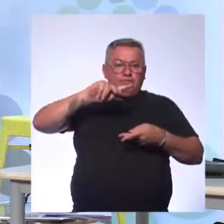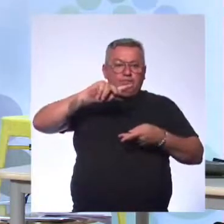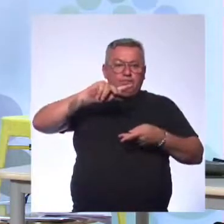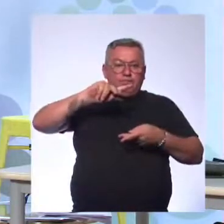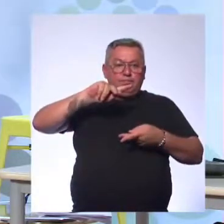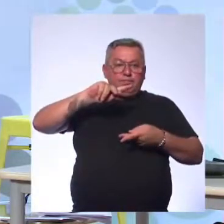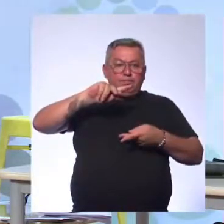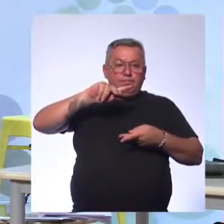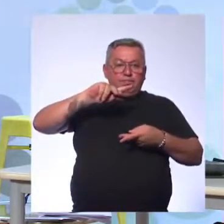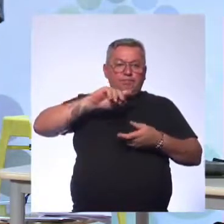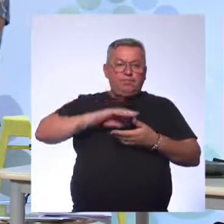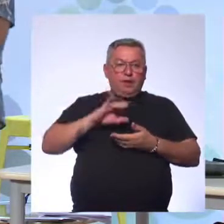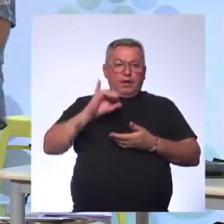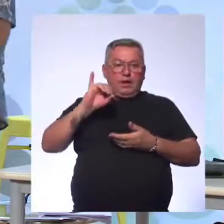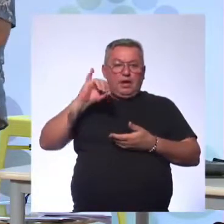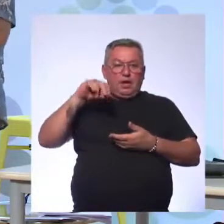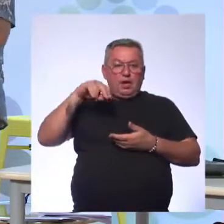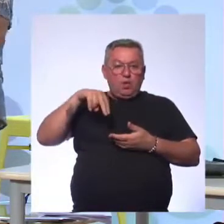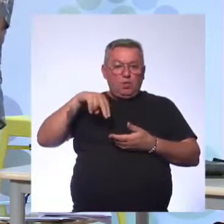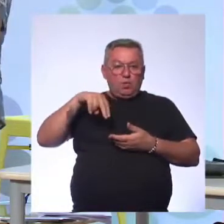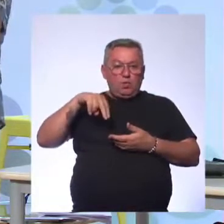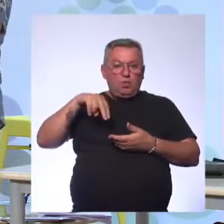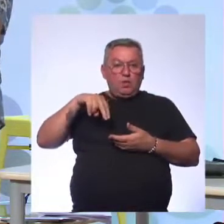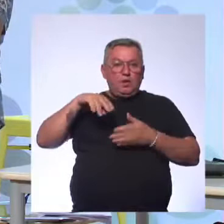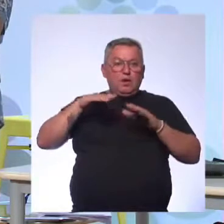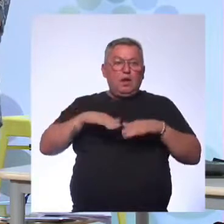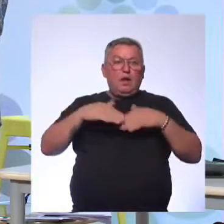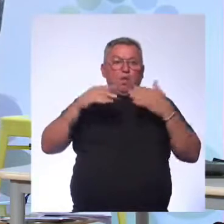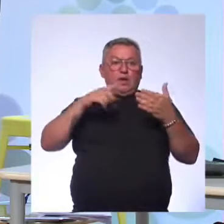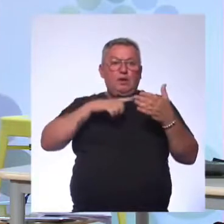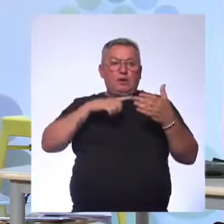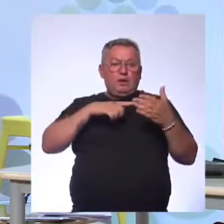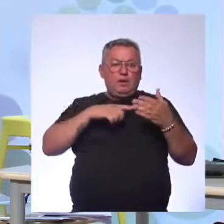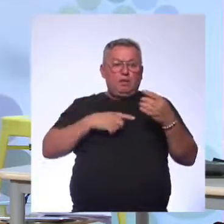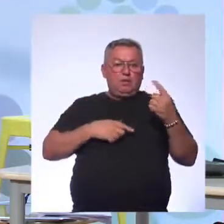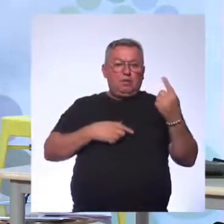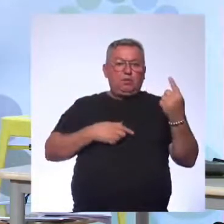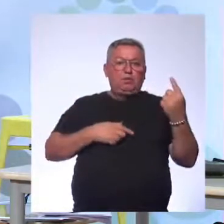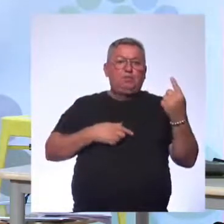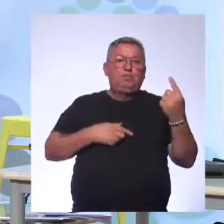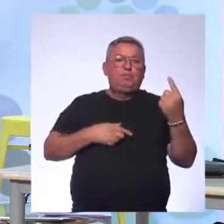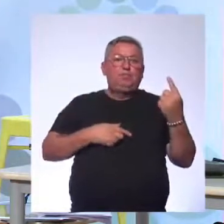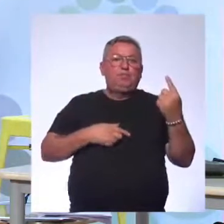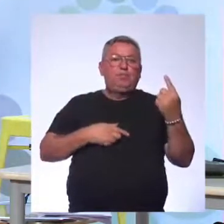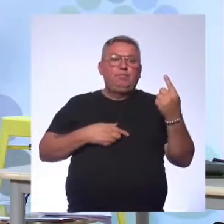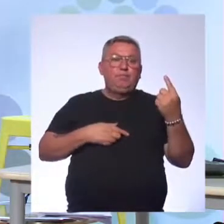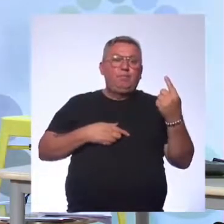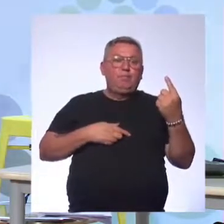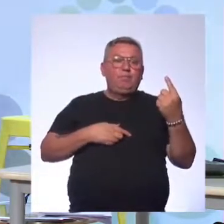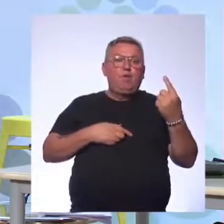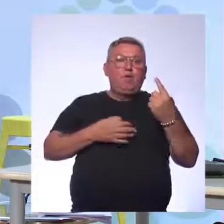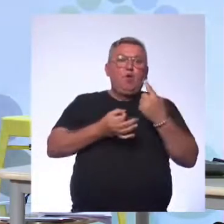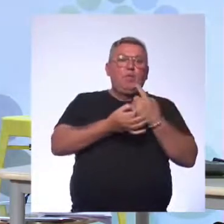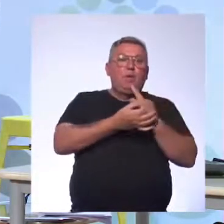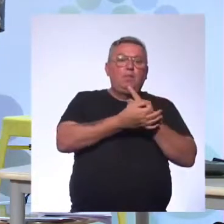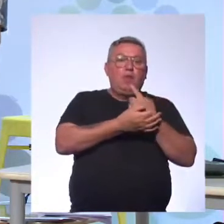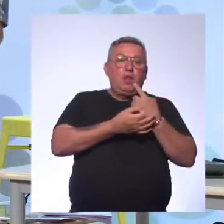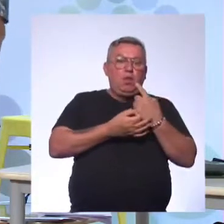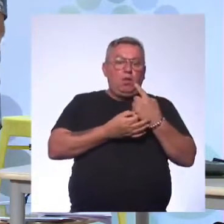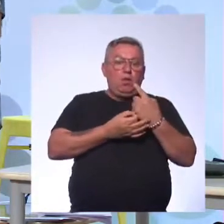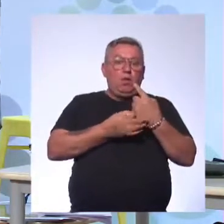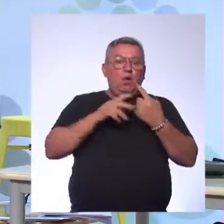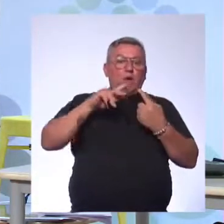ou esses íons dipolos é quando você tem uma molécula polar